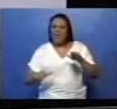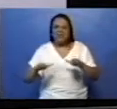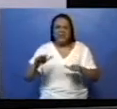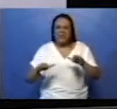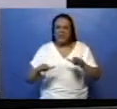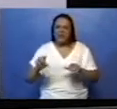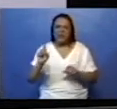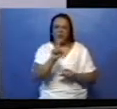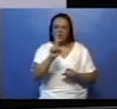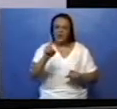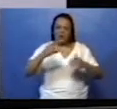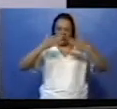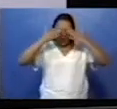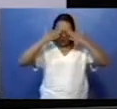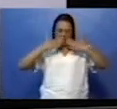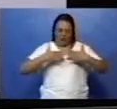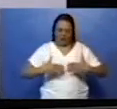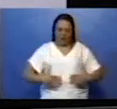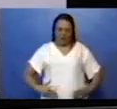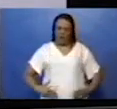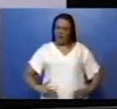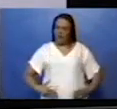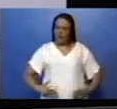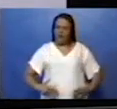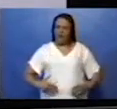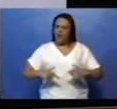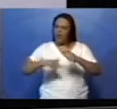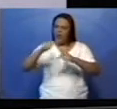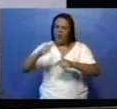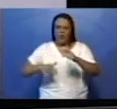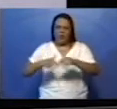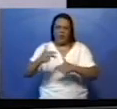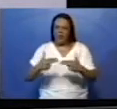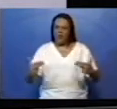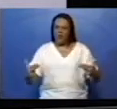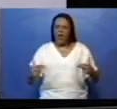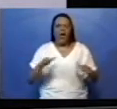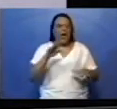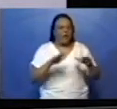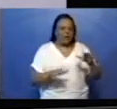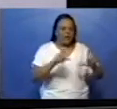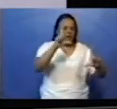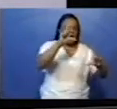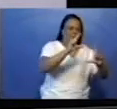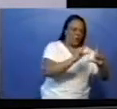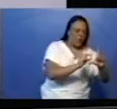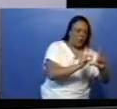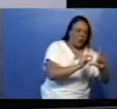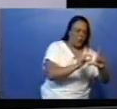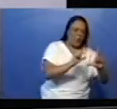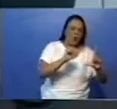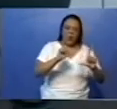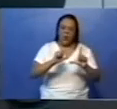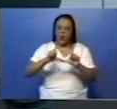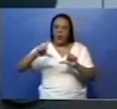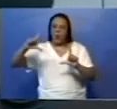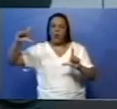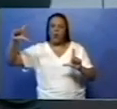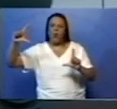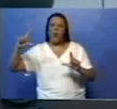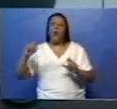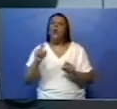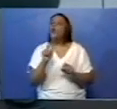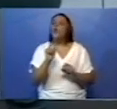forma física do objeto. Muitas vezes a gente usa o diminutivo ou aumentativo para criar uma situação de